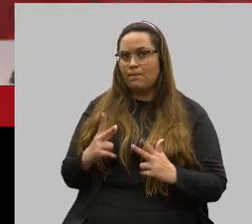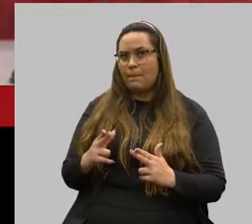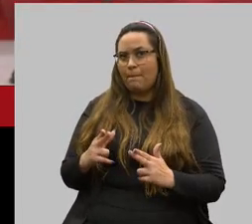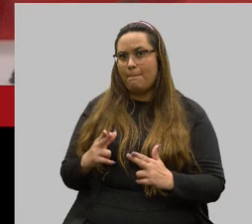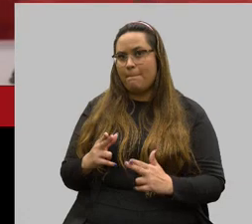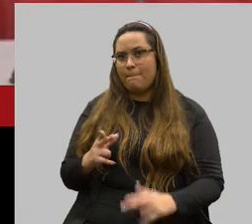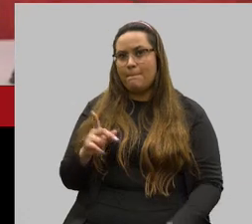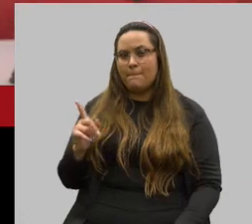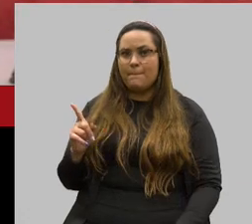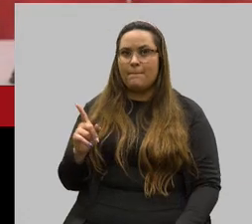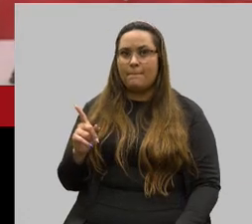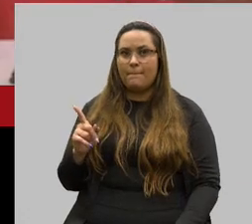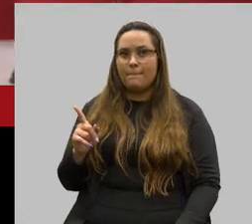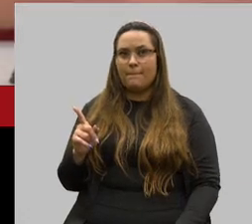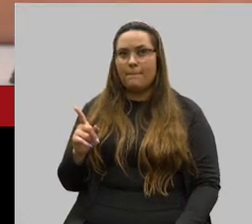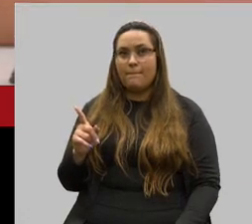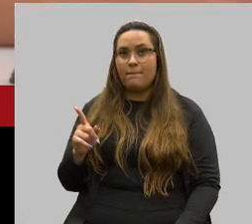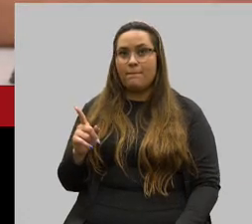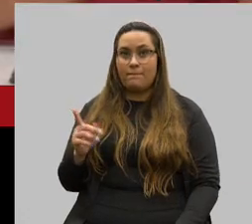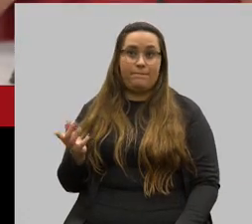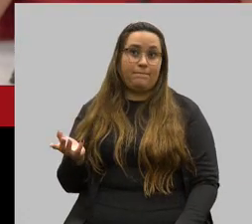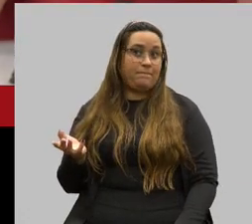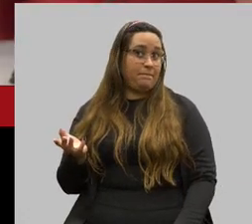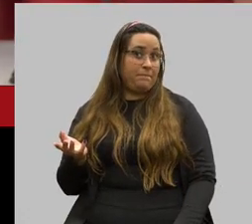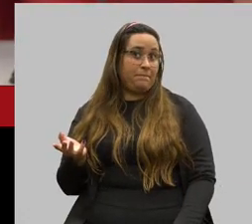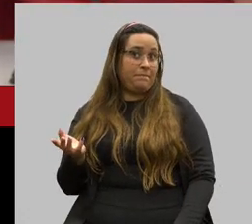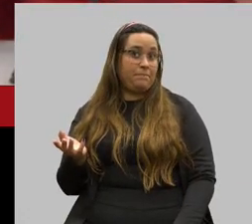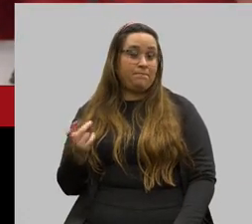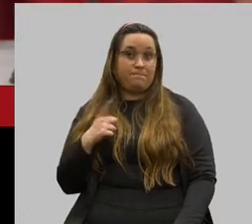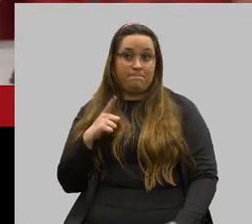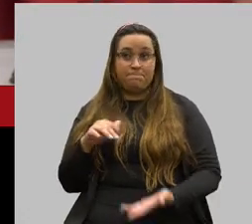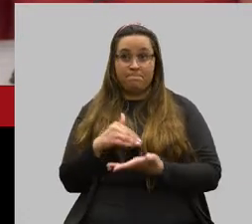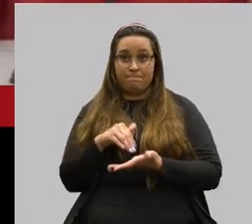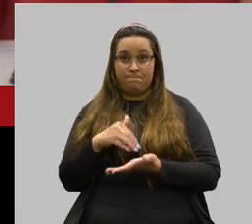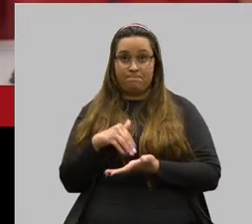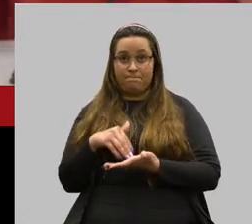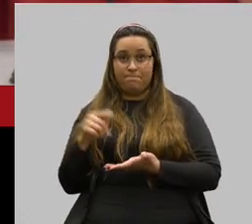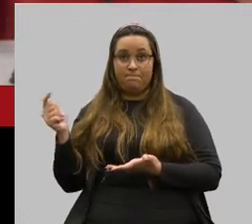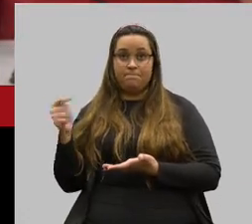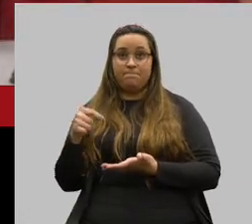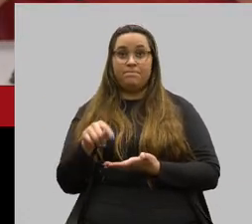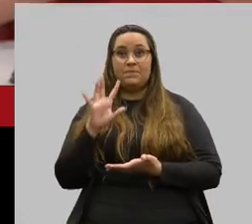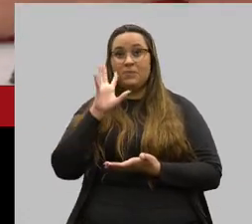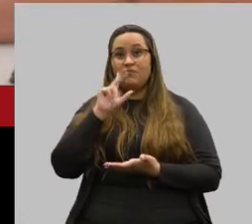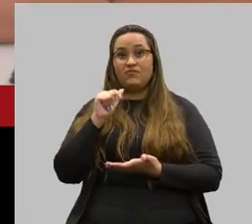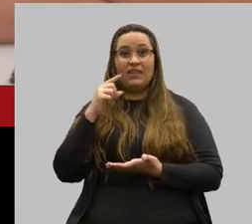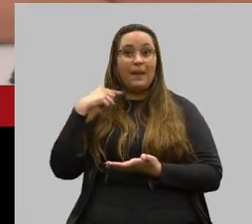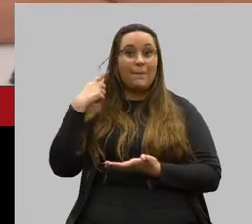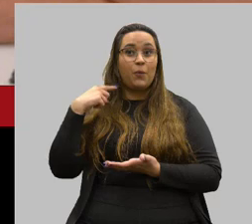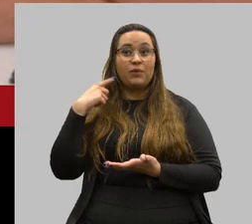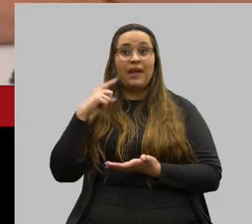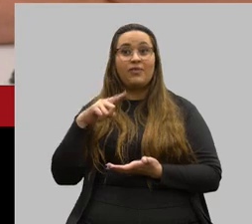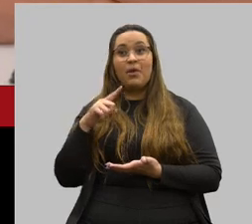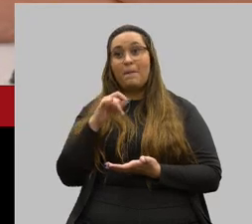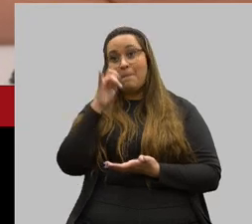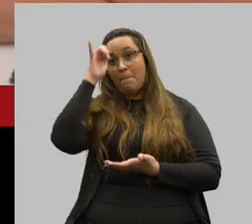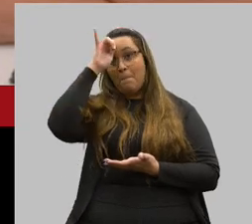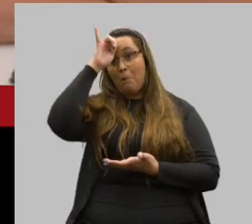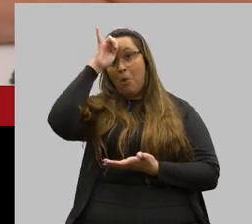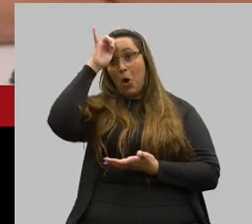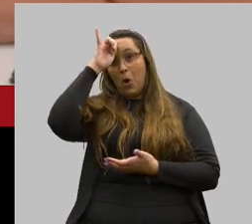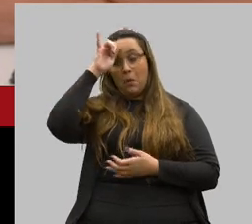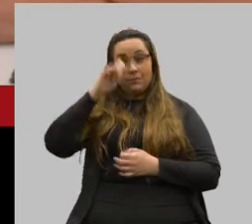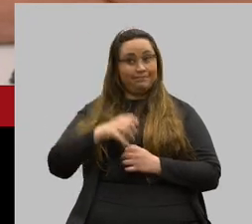é porque é uma situação seguinte porque tem secretário que vem aqui que acha que Deputado é bobo o que pode fazer